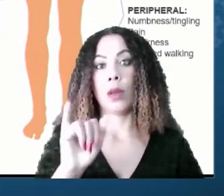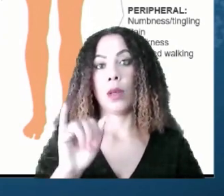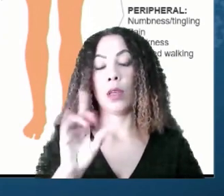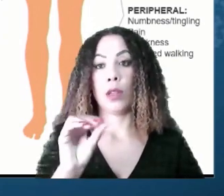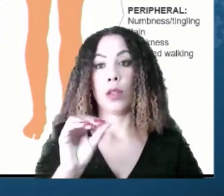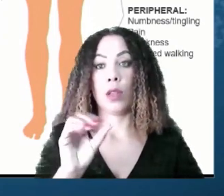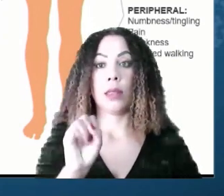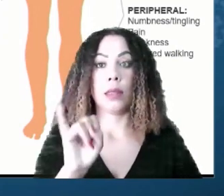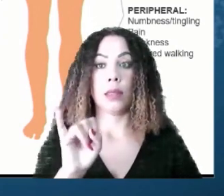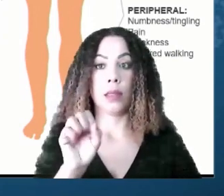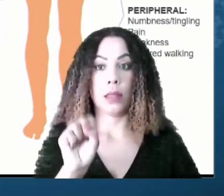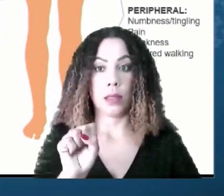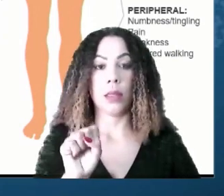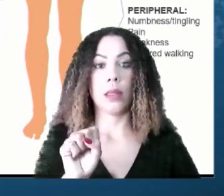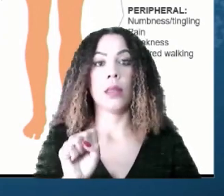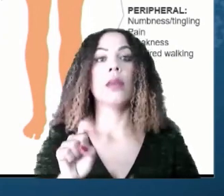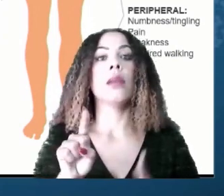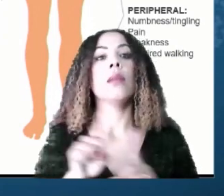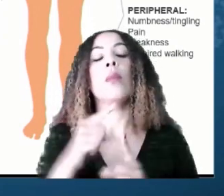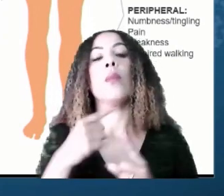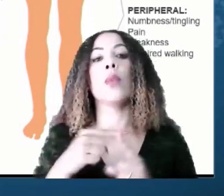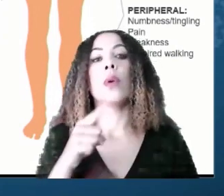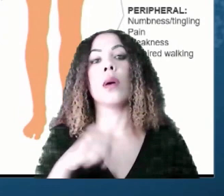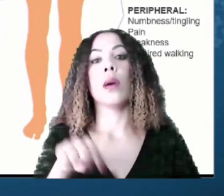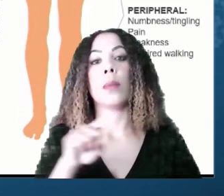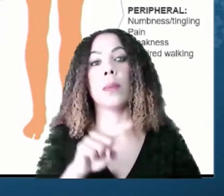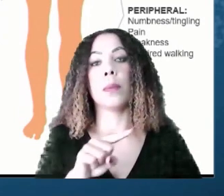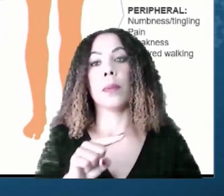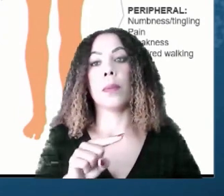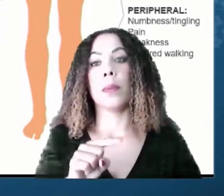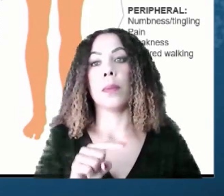amilioidose, e eles é